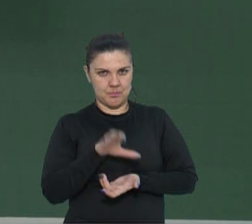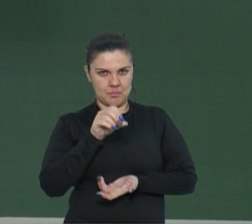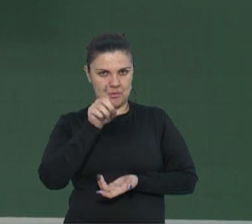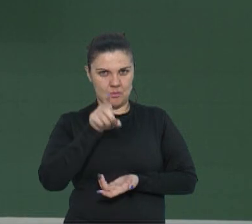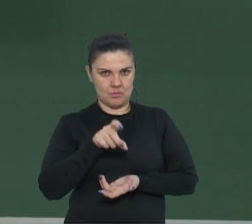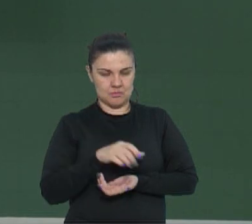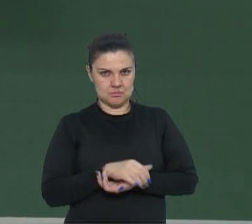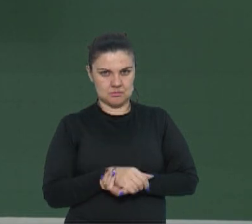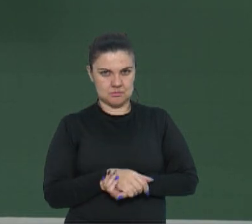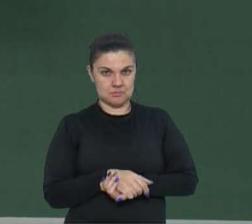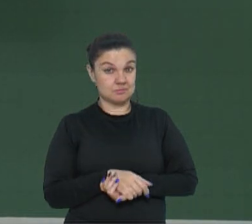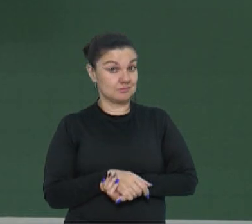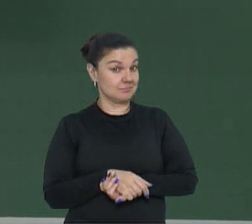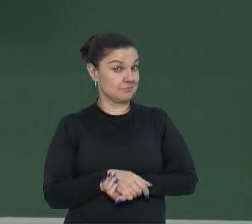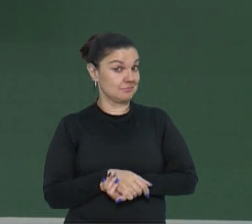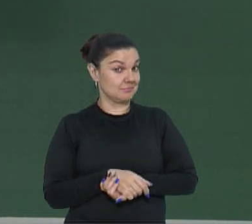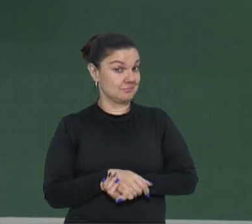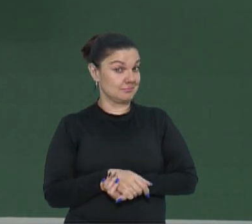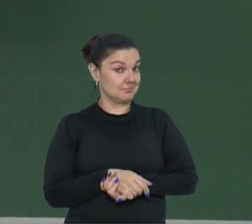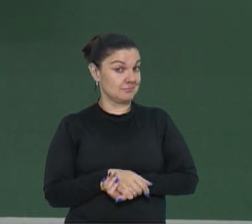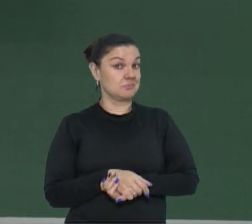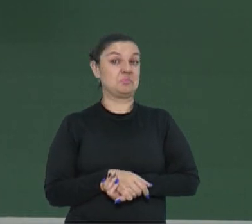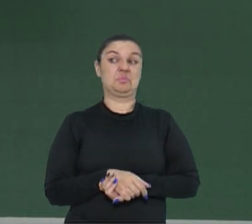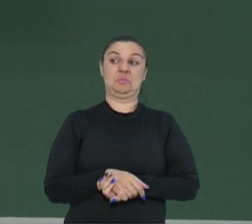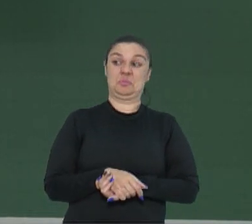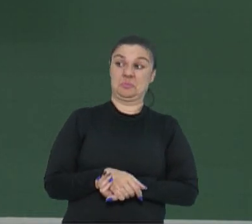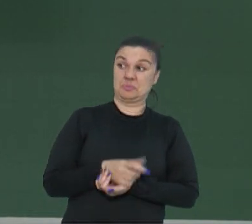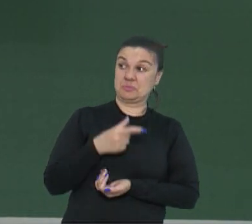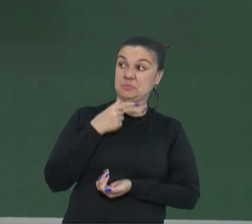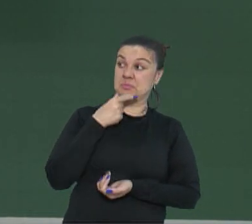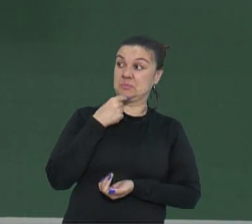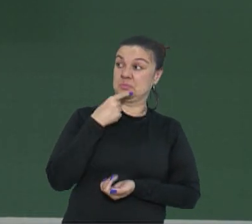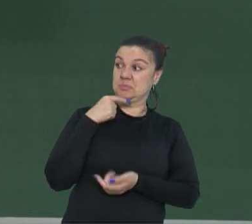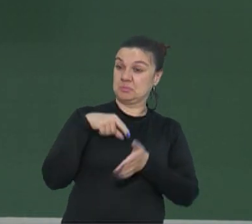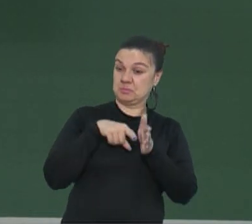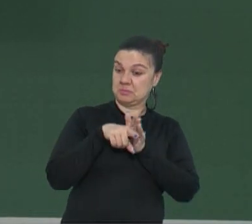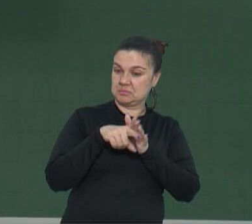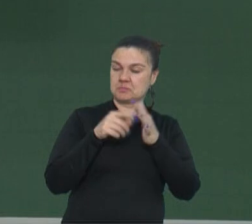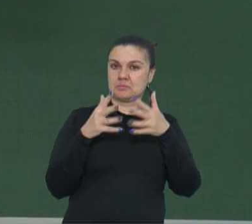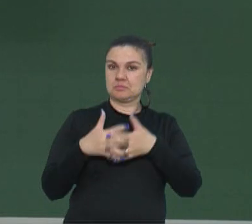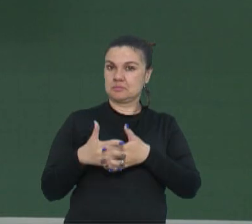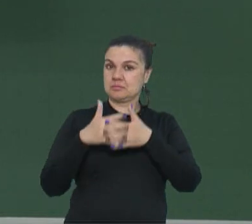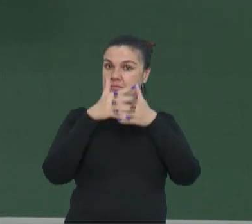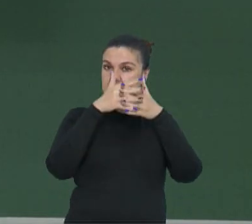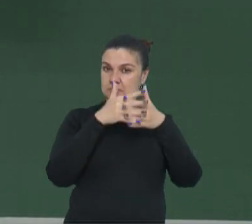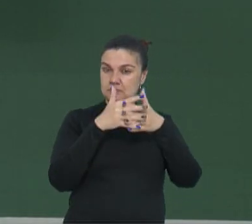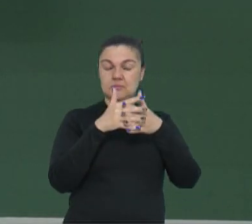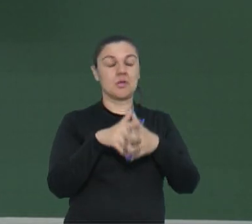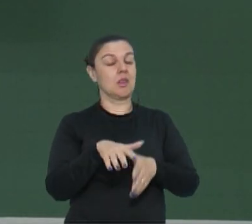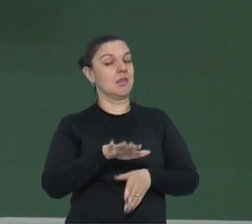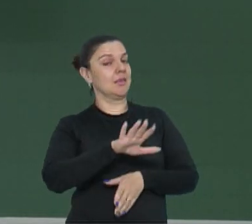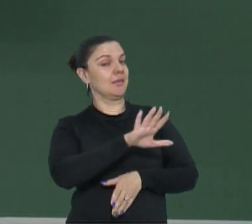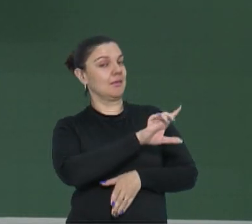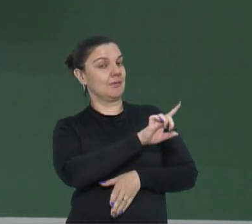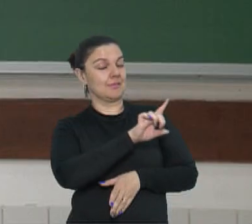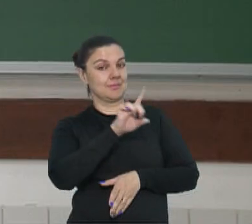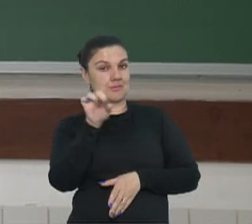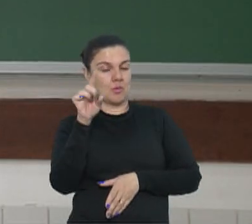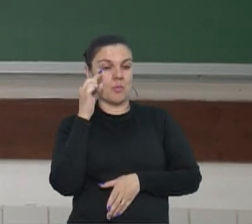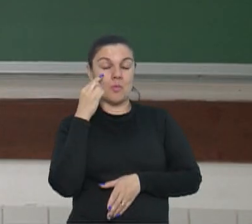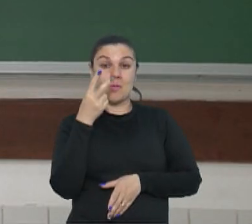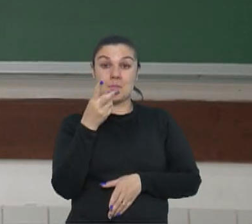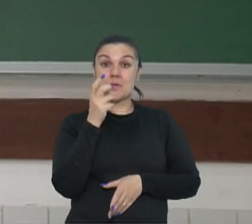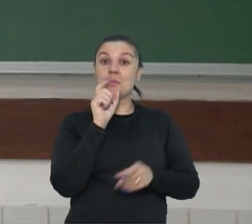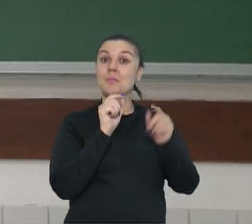óxido? Poxa, Arrhenius, você fez algo muito complexo. Não, ele percebeu